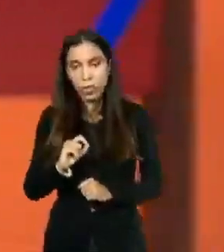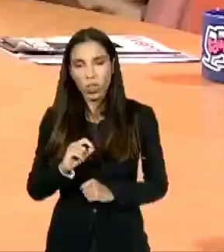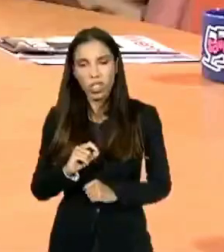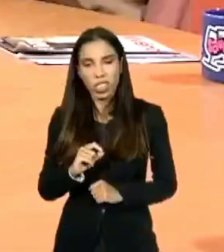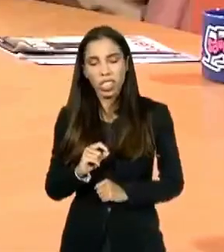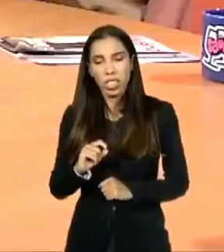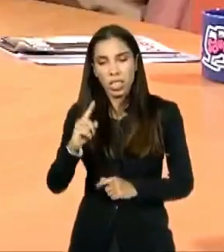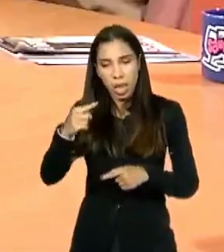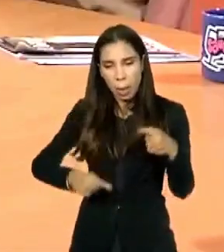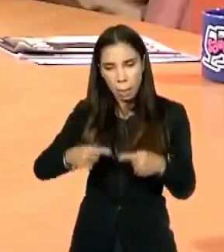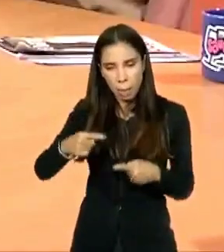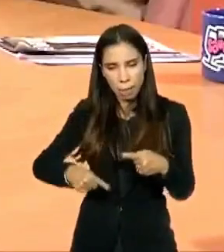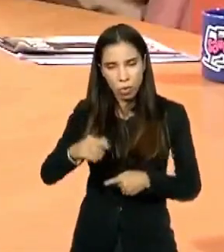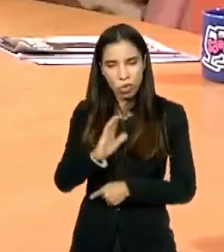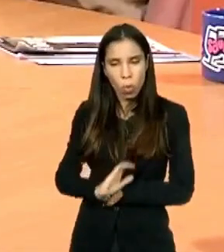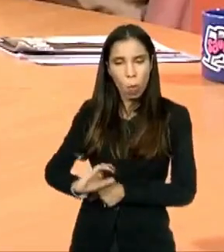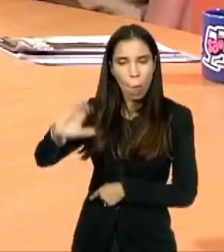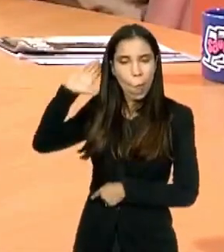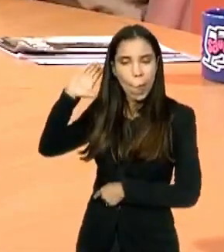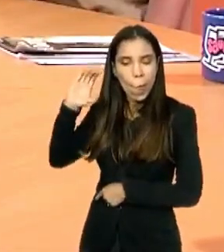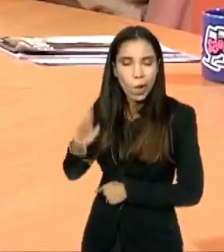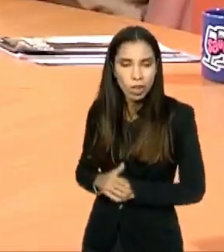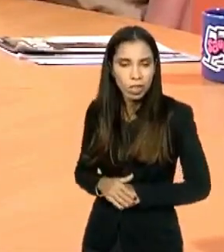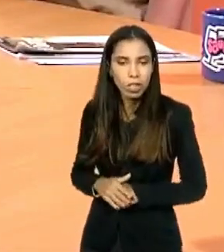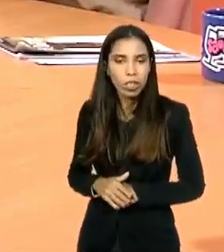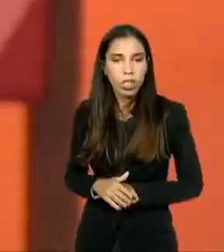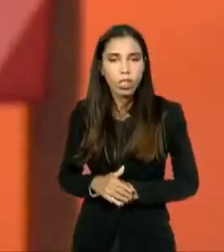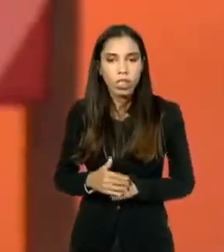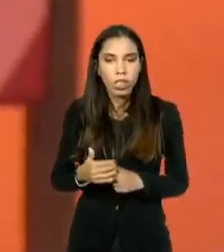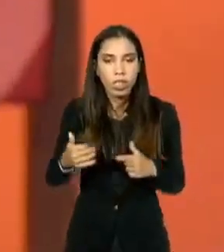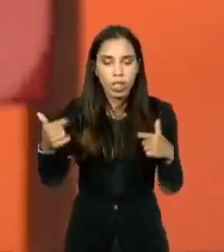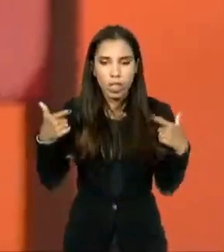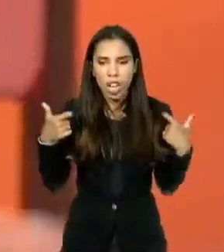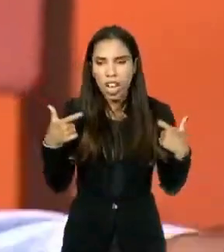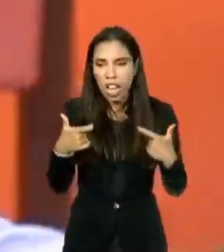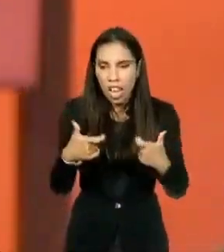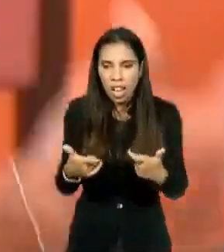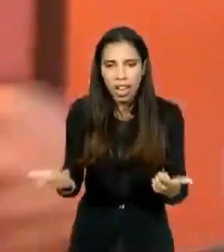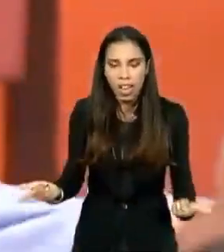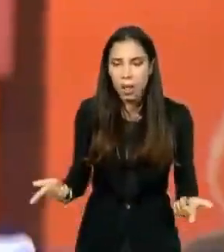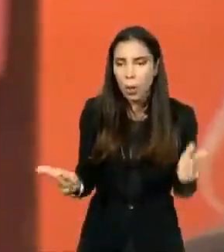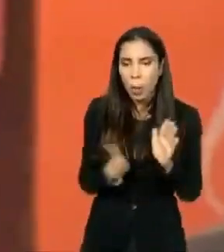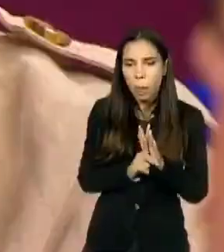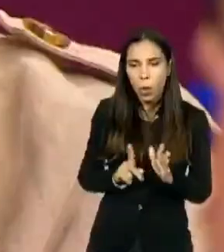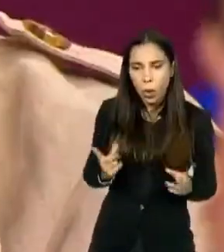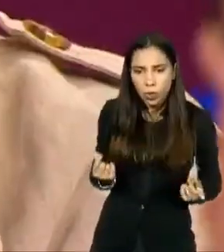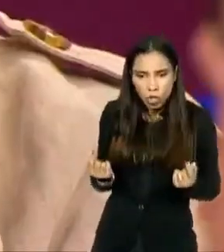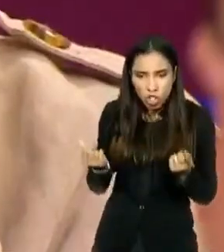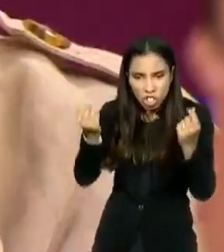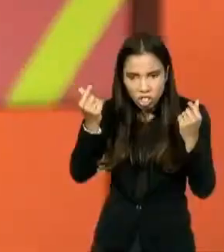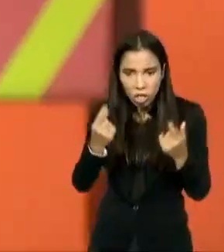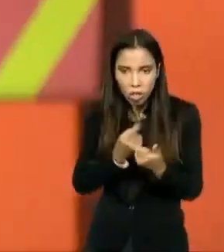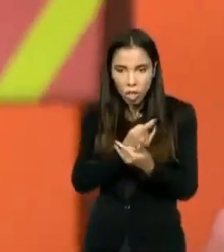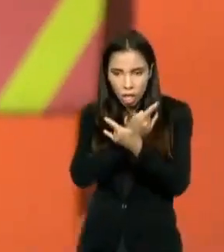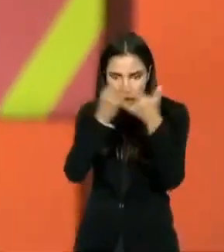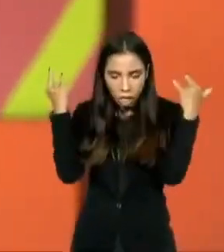na política, sabe? Uhum. Tem uma série de coisas. A guerra pela questão capitalista também.